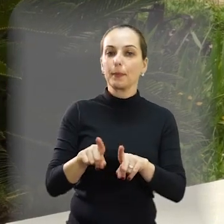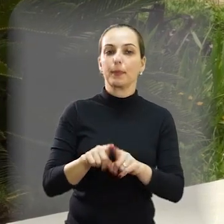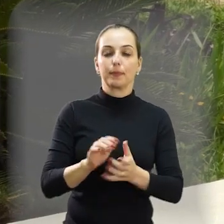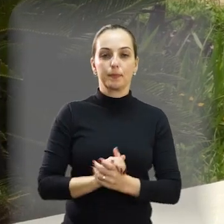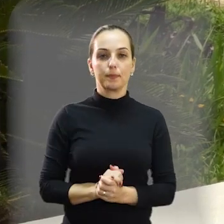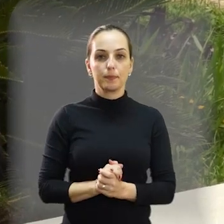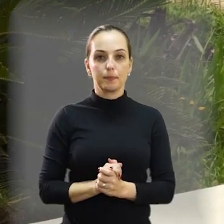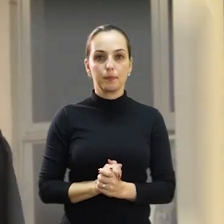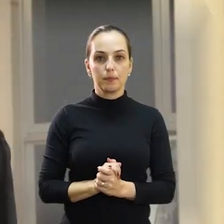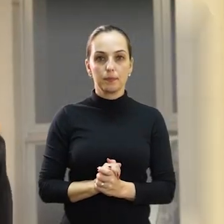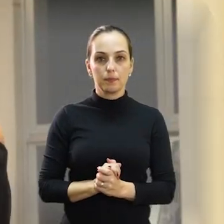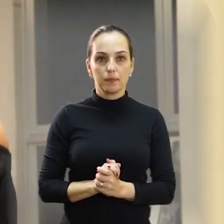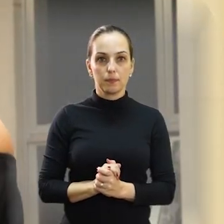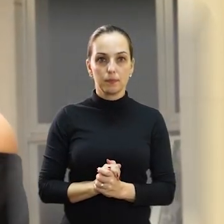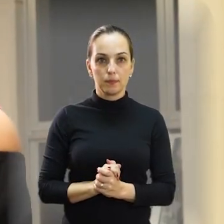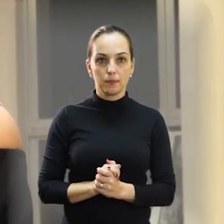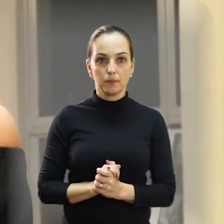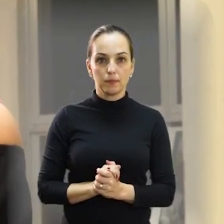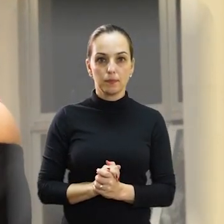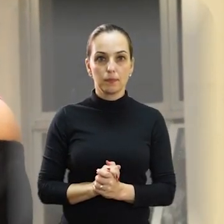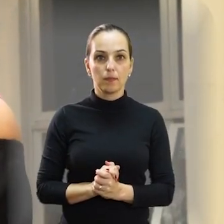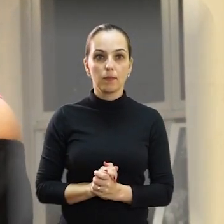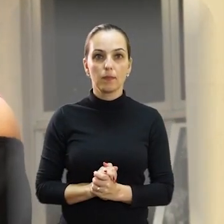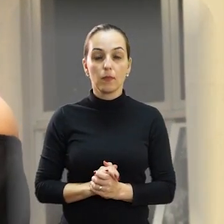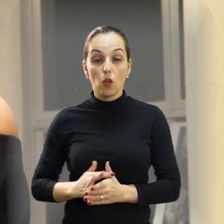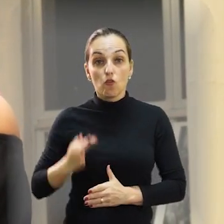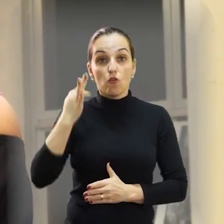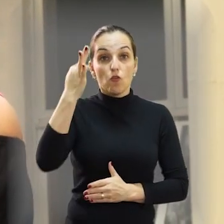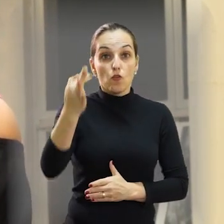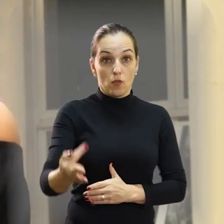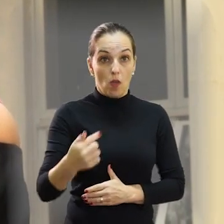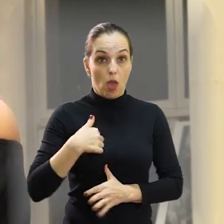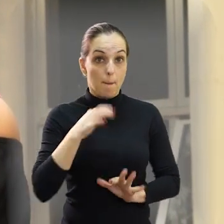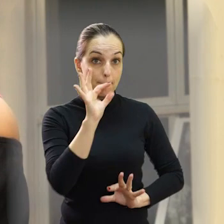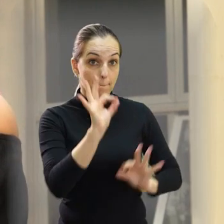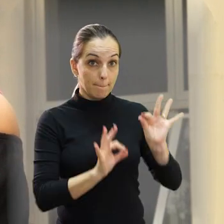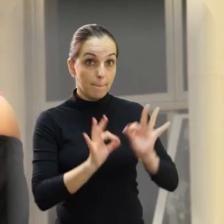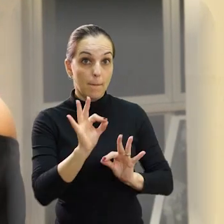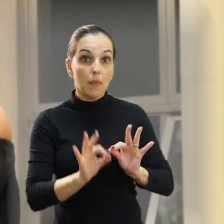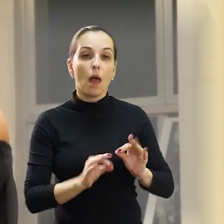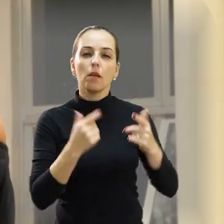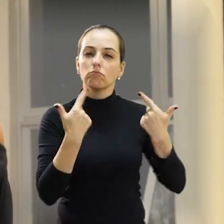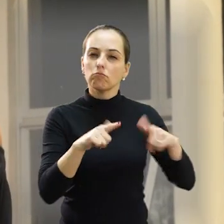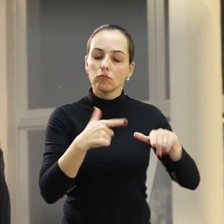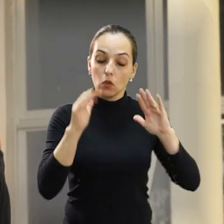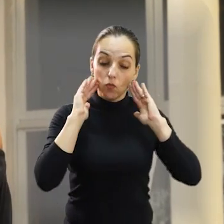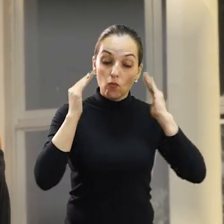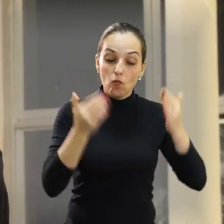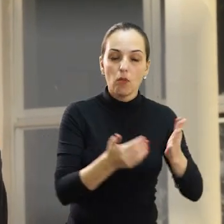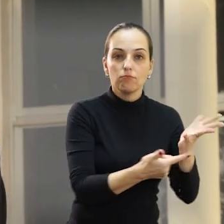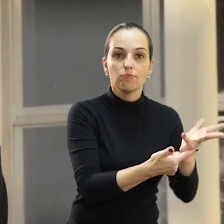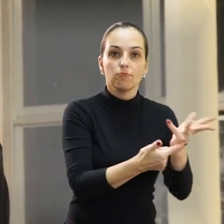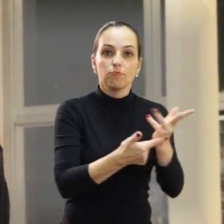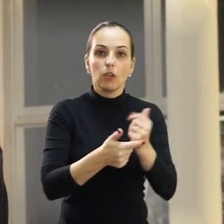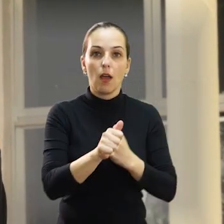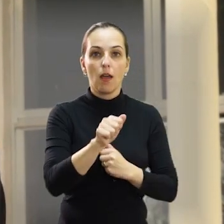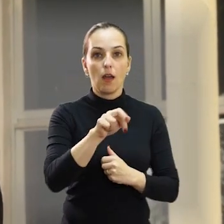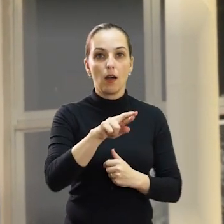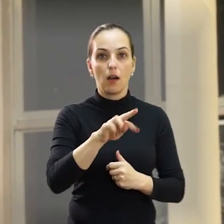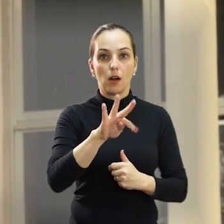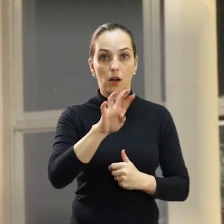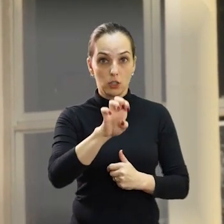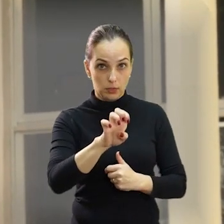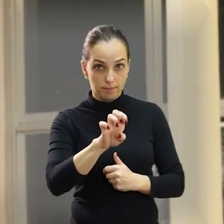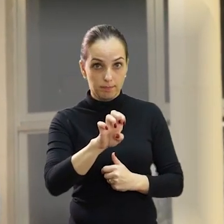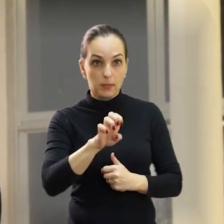tem muitos aí ainda. Meu plano para o futuro, eu pretendo trabalhar sempre com a arte, que é algo